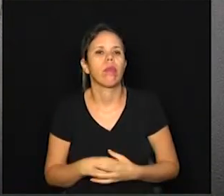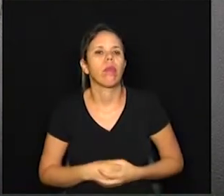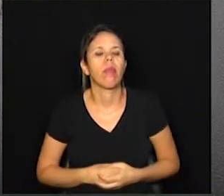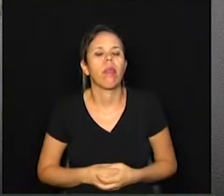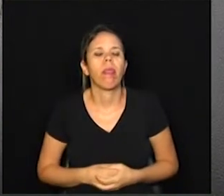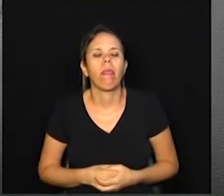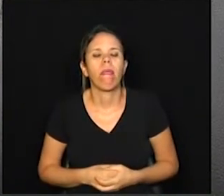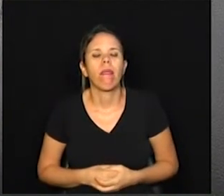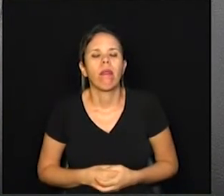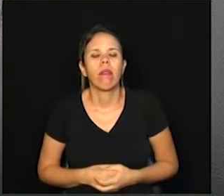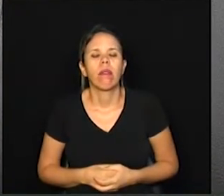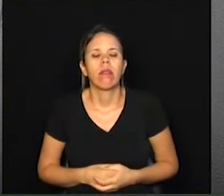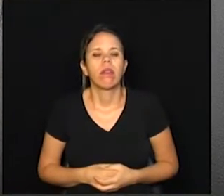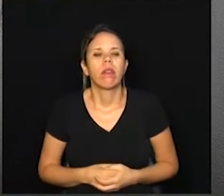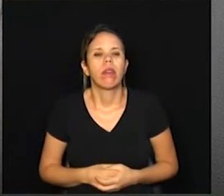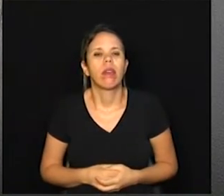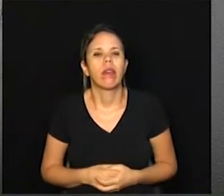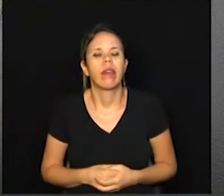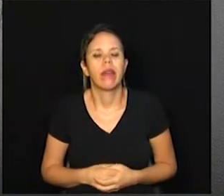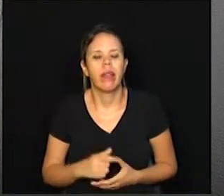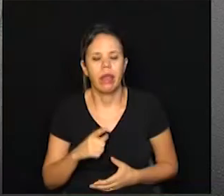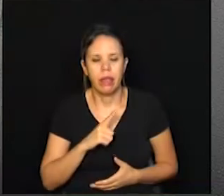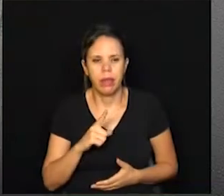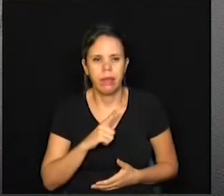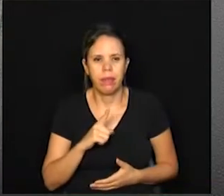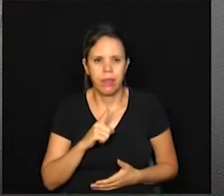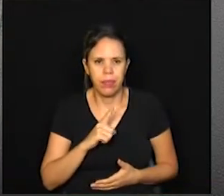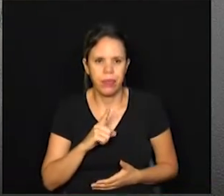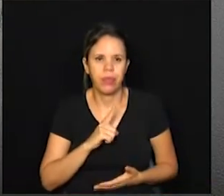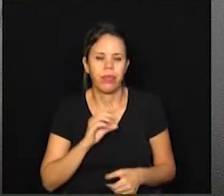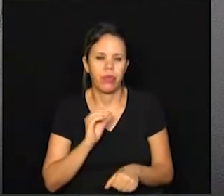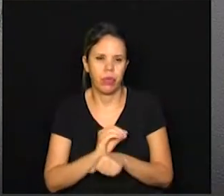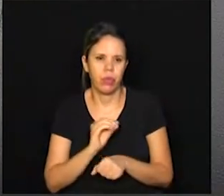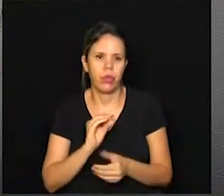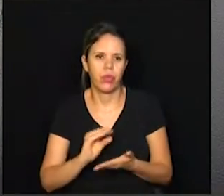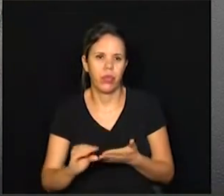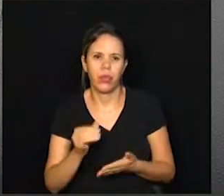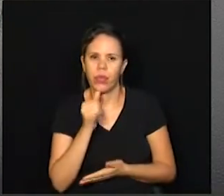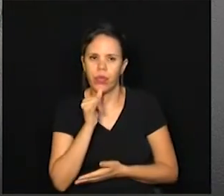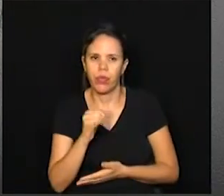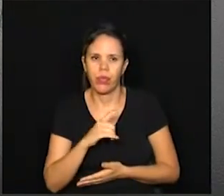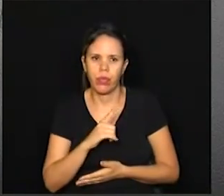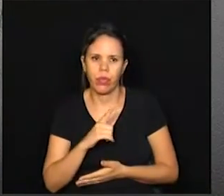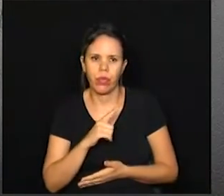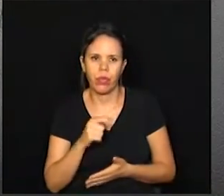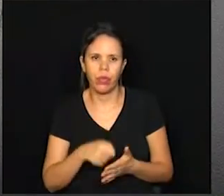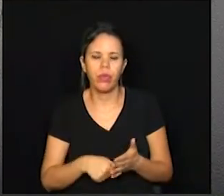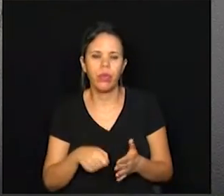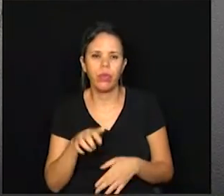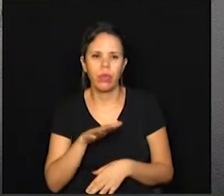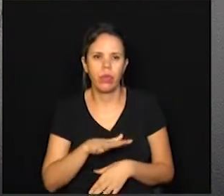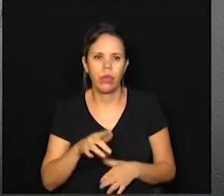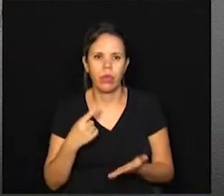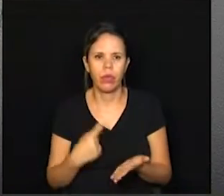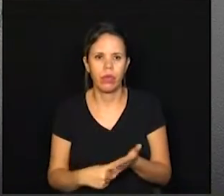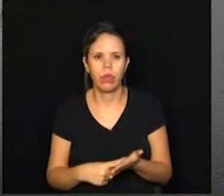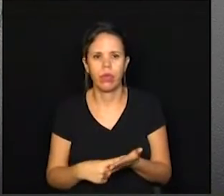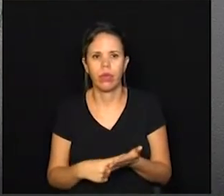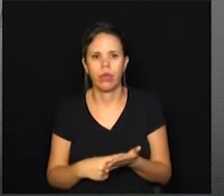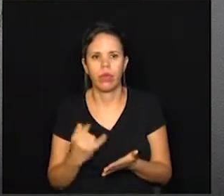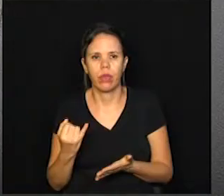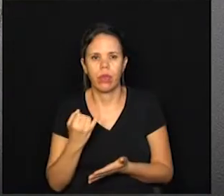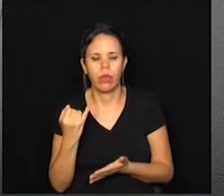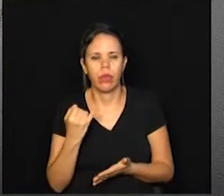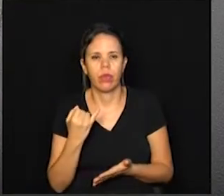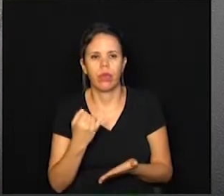RAC, que tem investido nessa questão. O exemplo é ter dedicado na sua agenda tão rica e